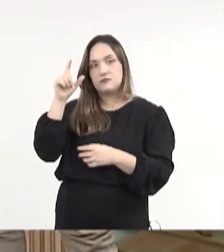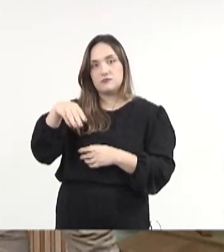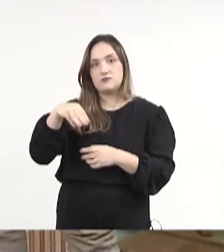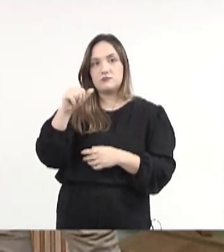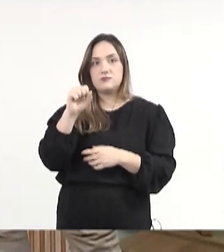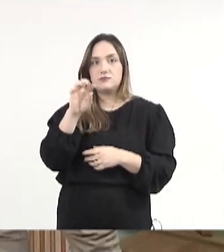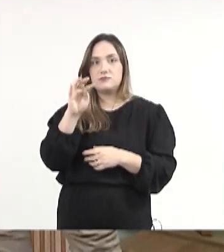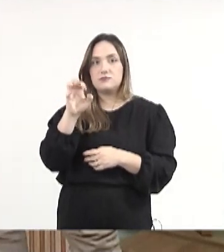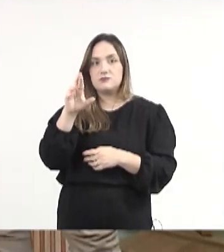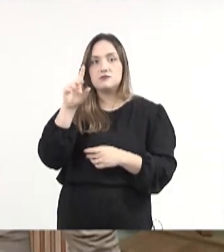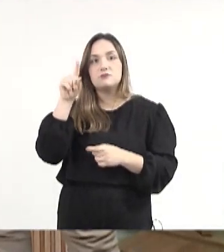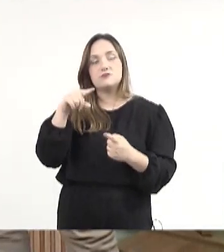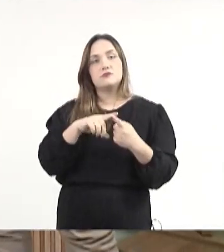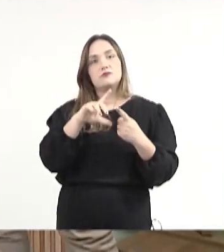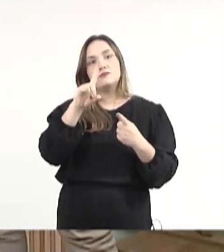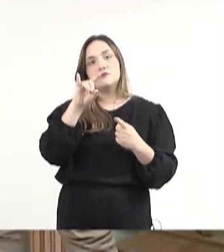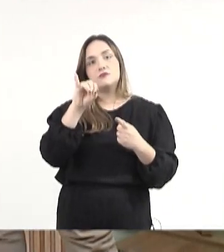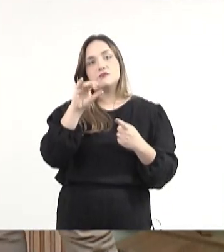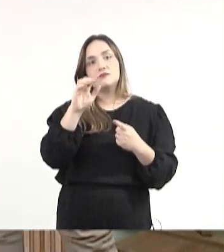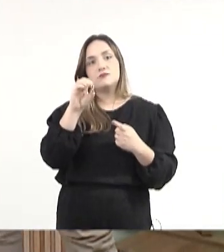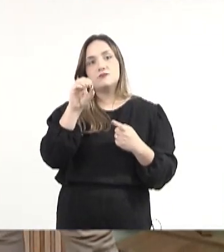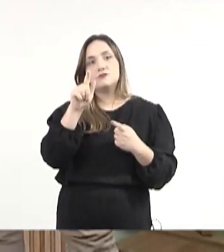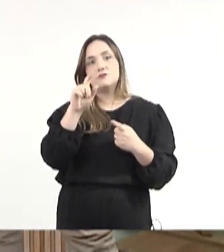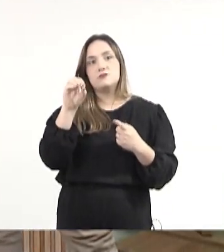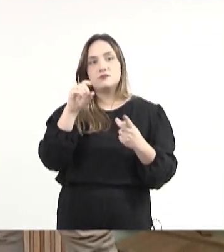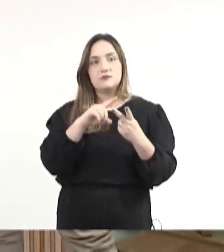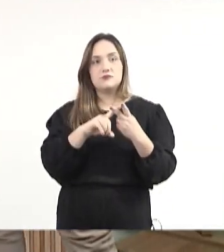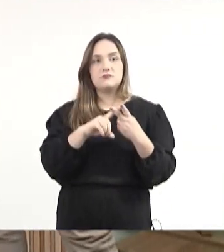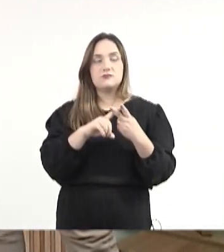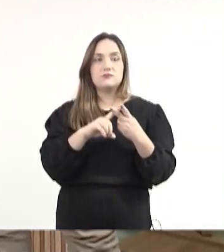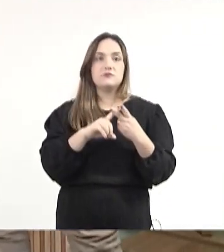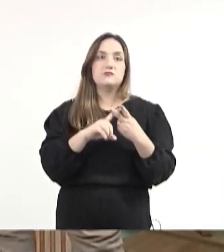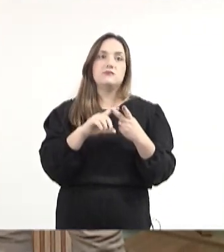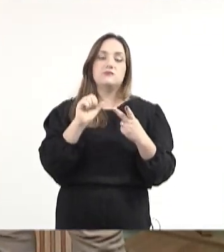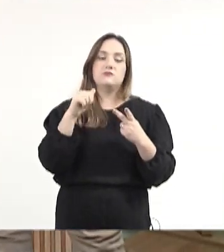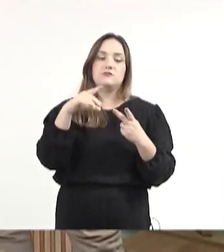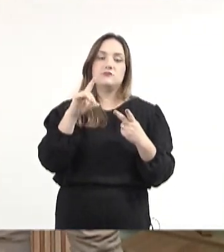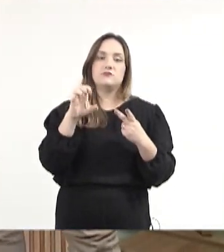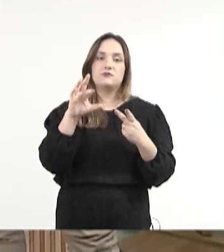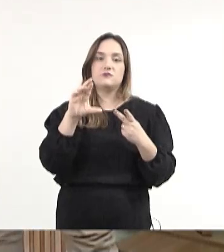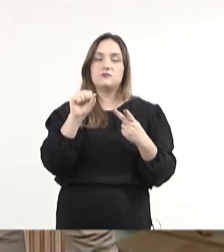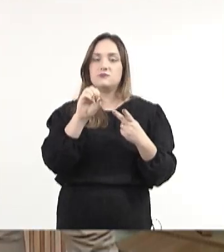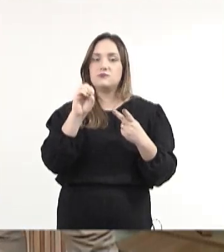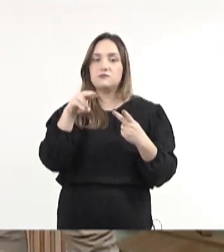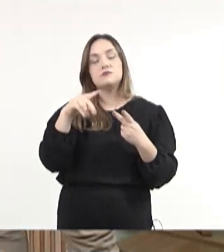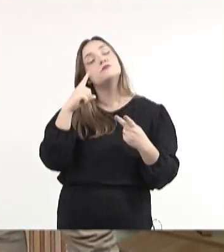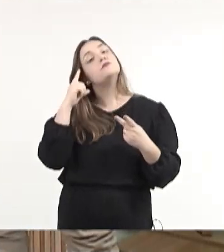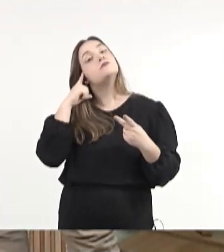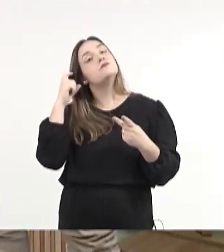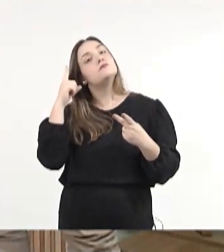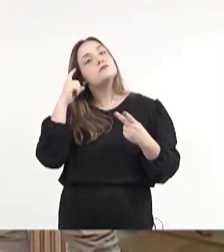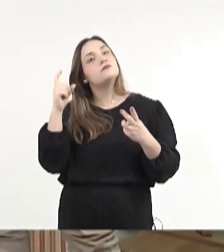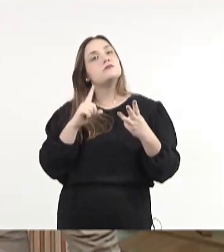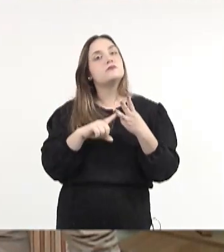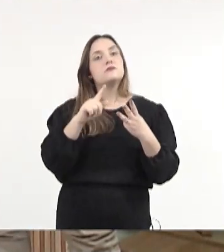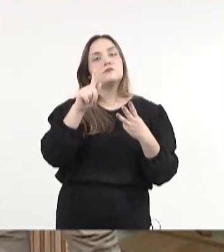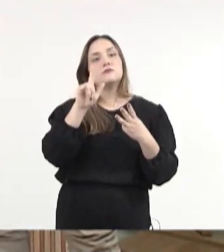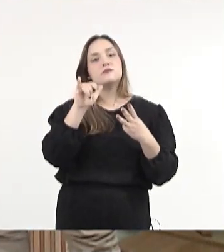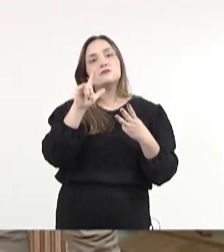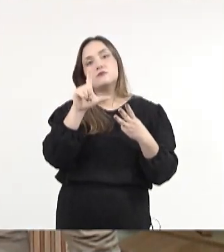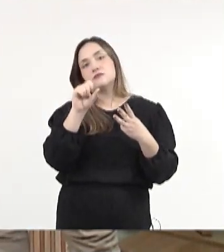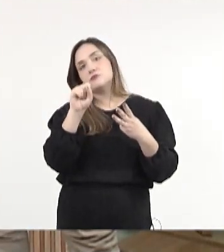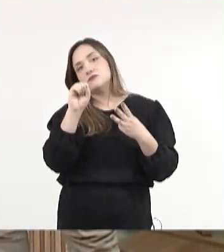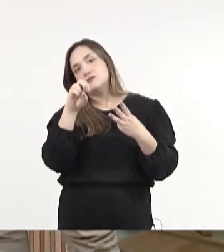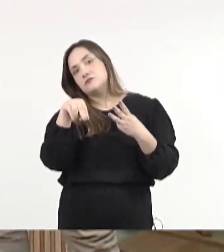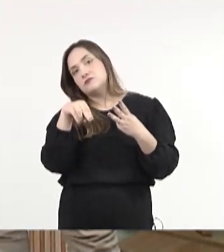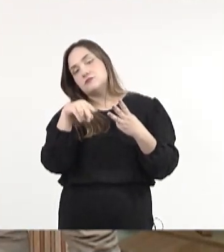o Diogo, que também está ali com a gente todo dia. O Anderson. O lá em cima, o Anderson, nosso técnico de áudio. Lá no começo, o Gilson estava mais com a